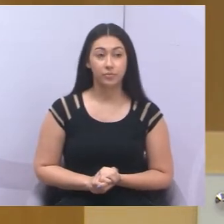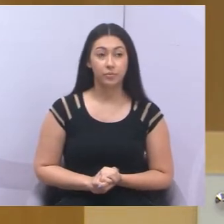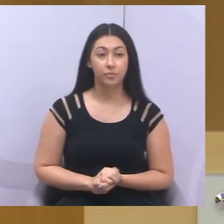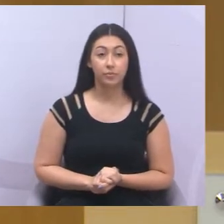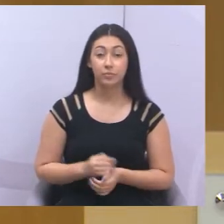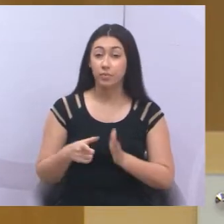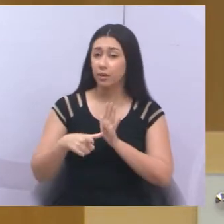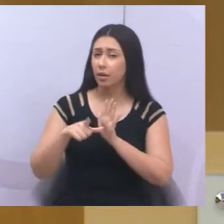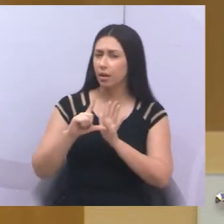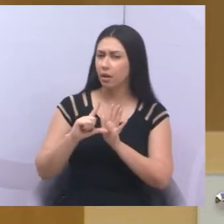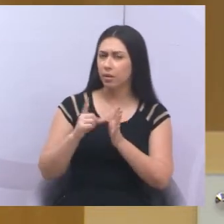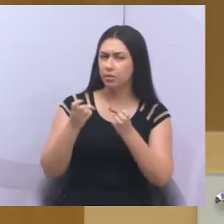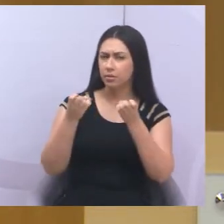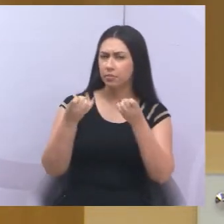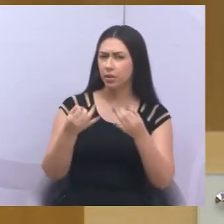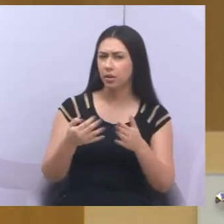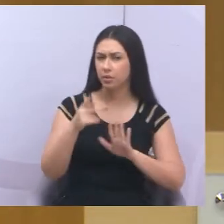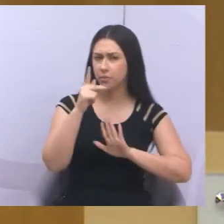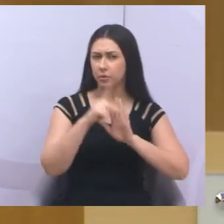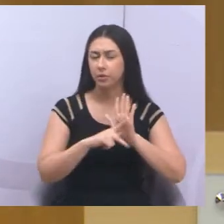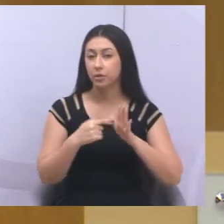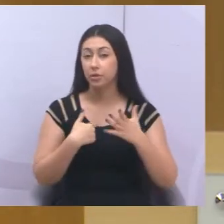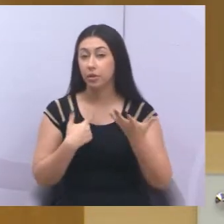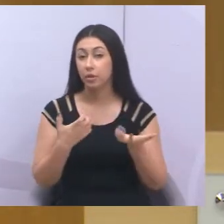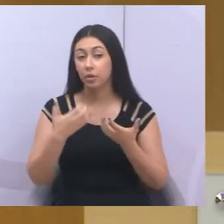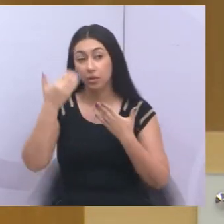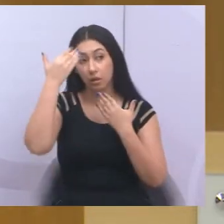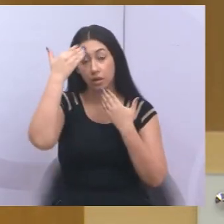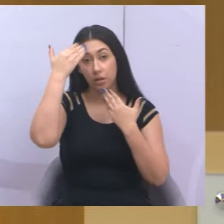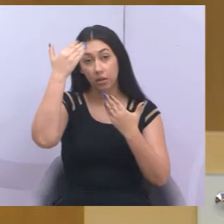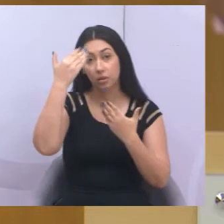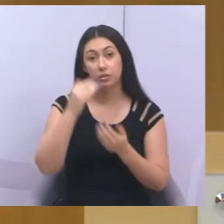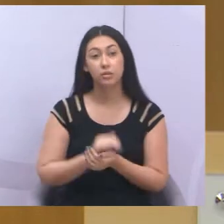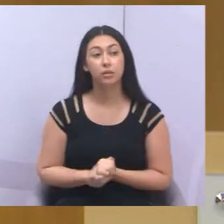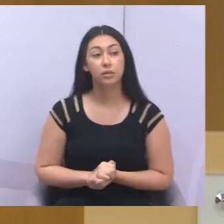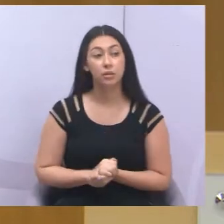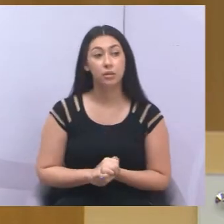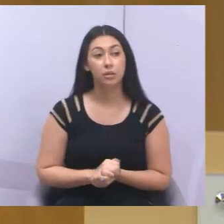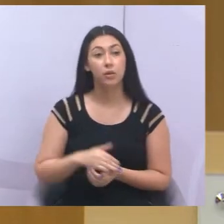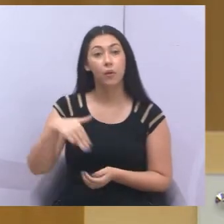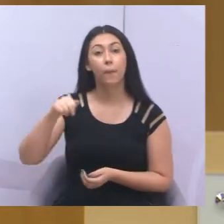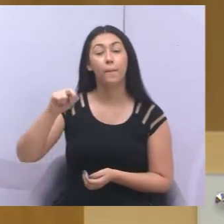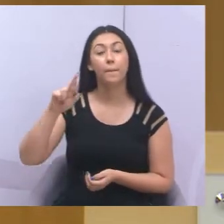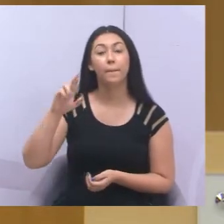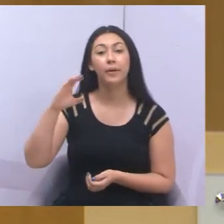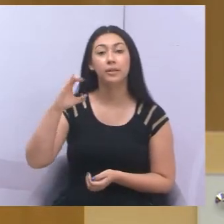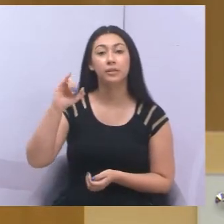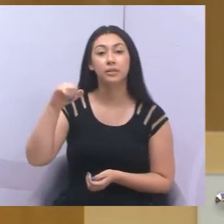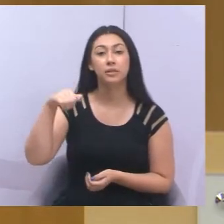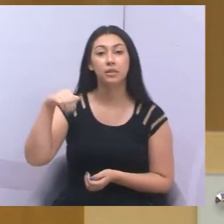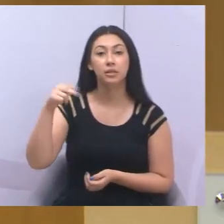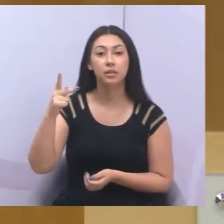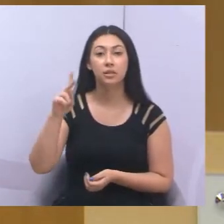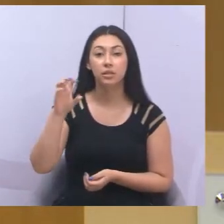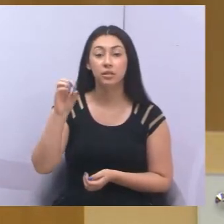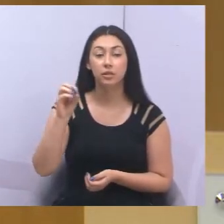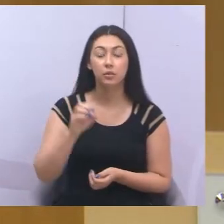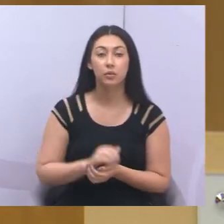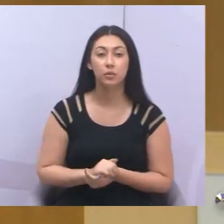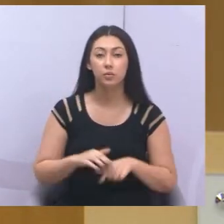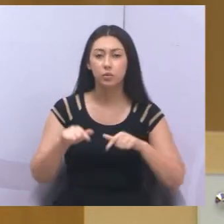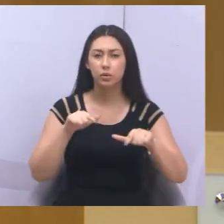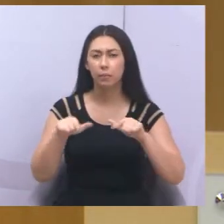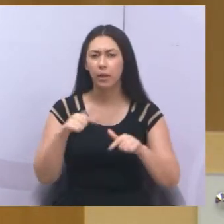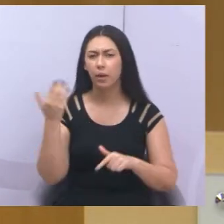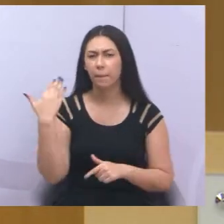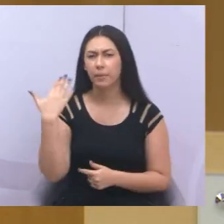Antes de começar a minha fala para falar do projeto, quero agradecer você aí, Marcinho. Marcinho, filho do Pedro Moura, que trabalhou